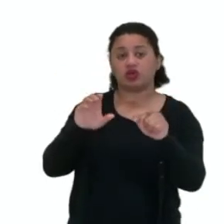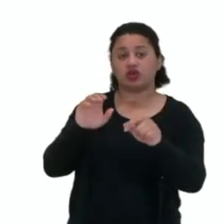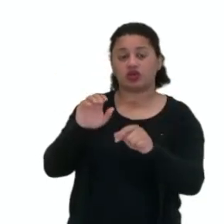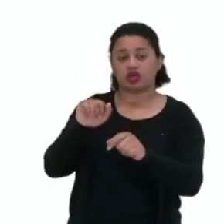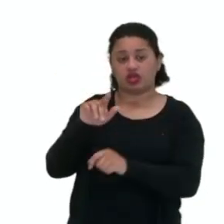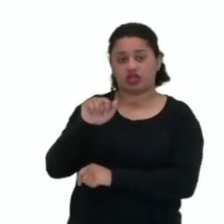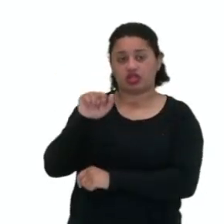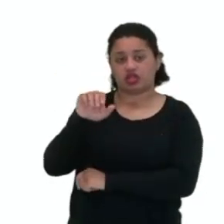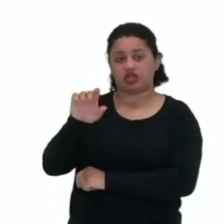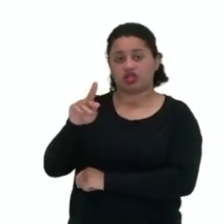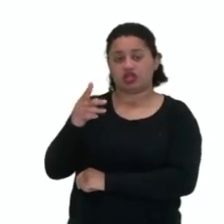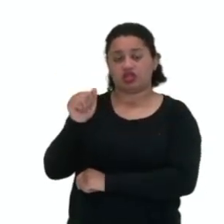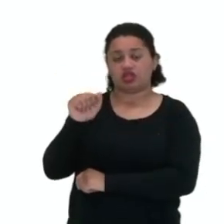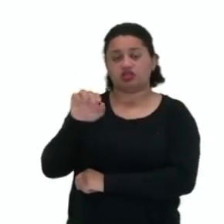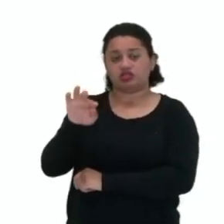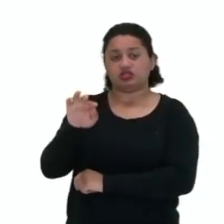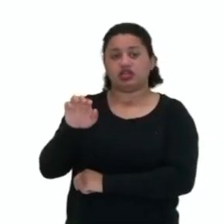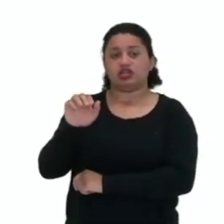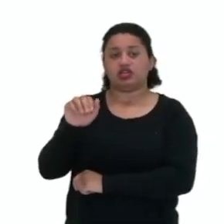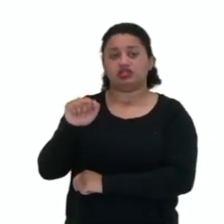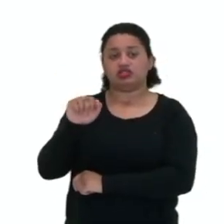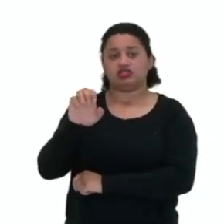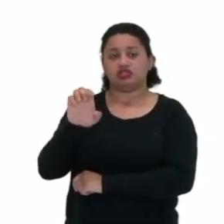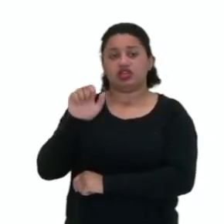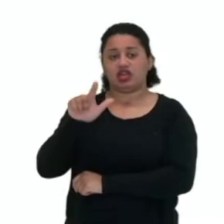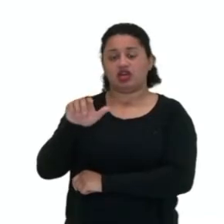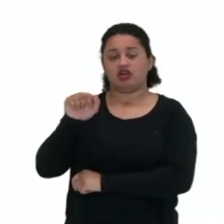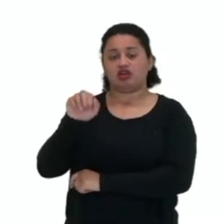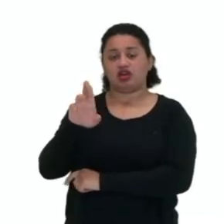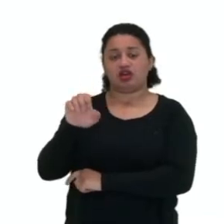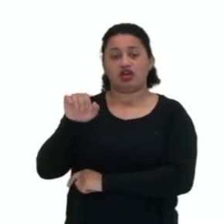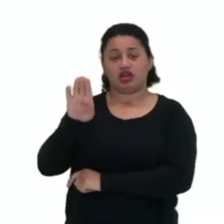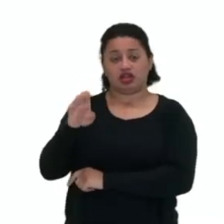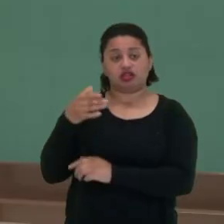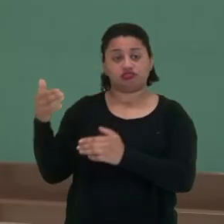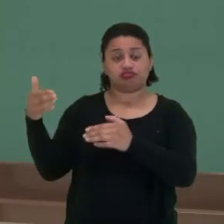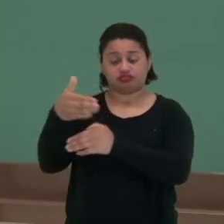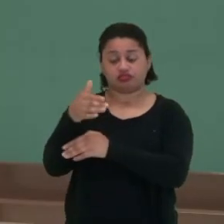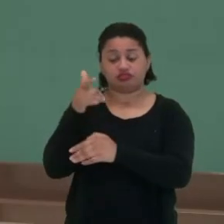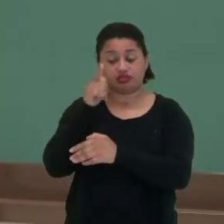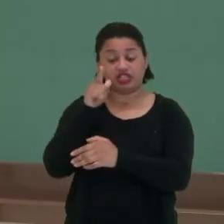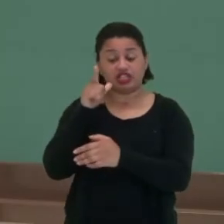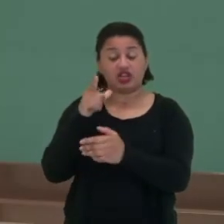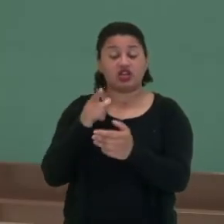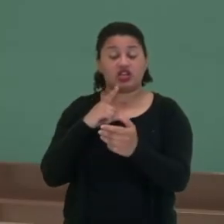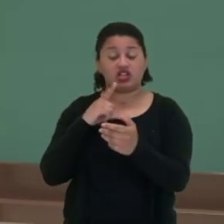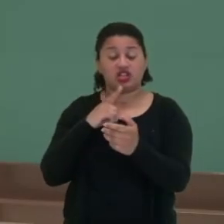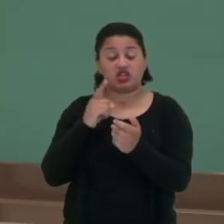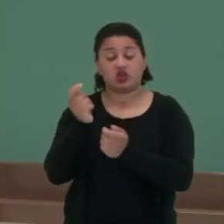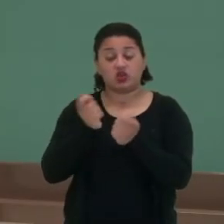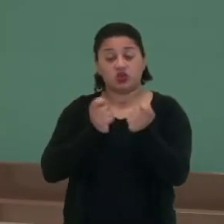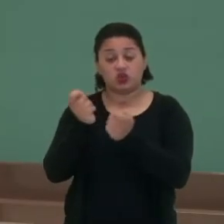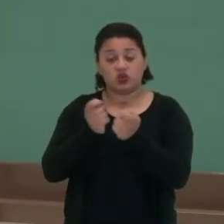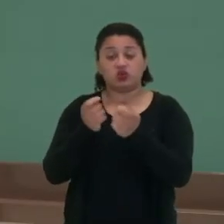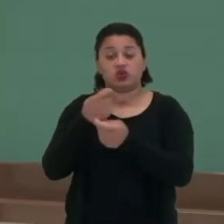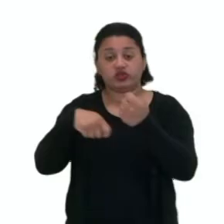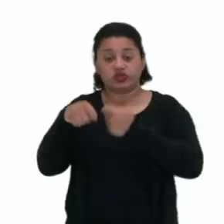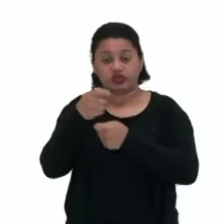liga Iraque ao Golfo Pérsico, justamente para que se tivesse o controle da economia e da produção petrolífera.